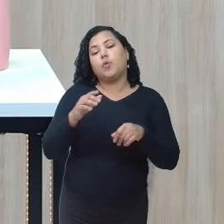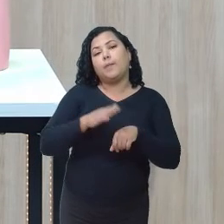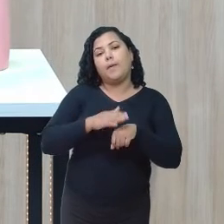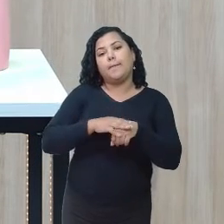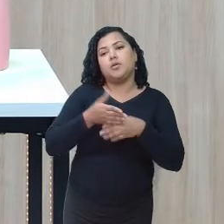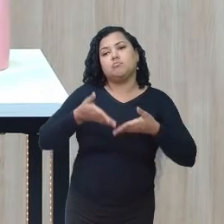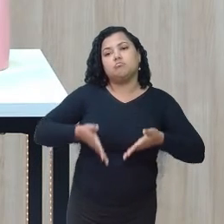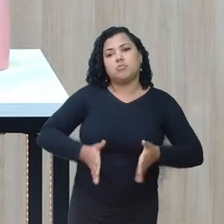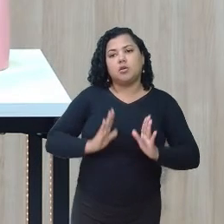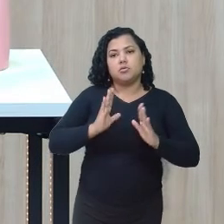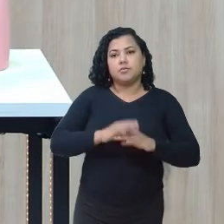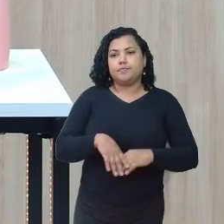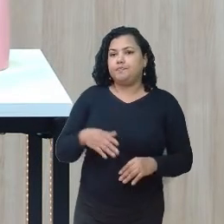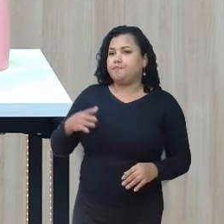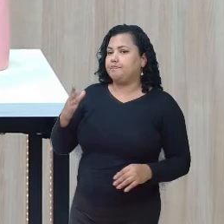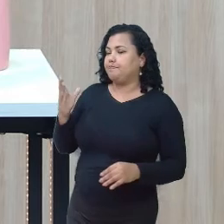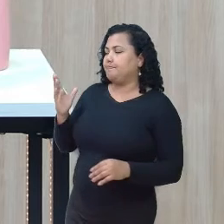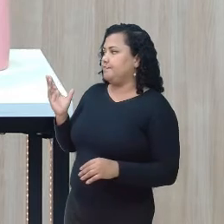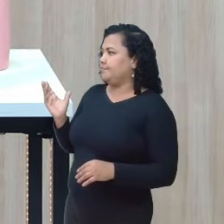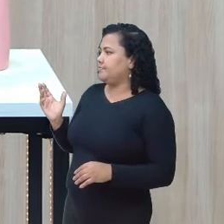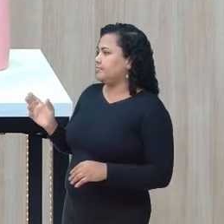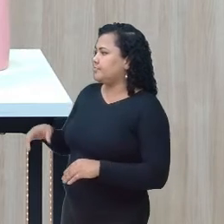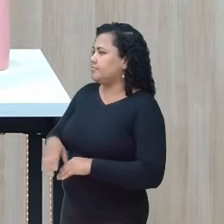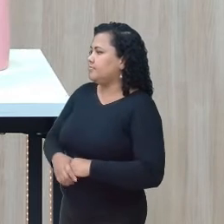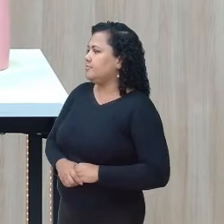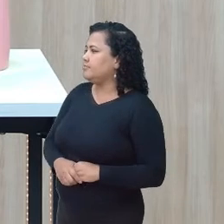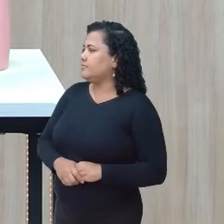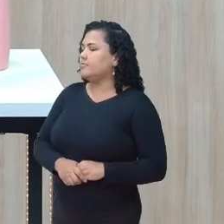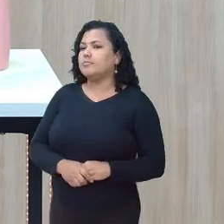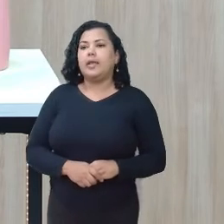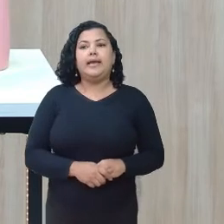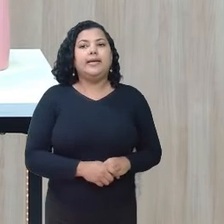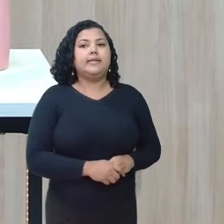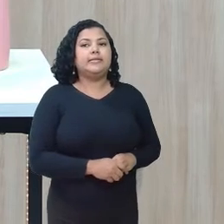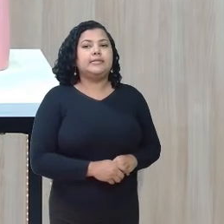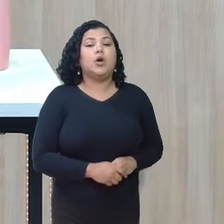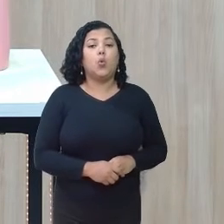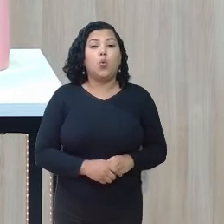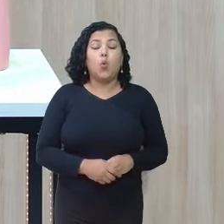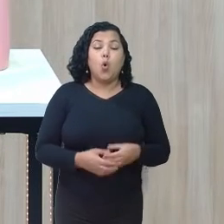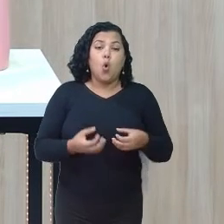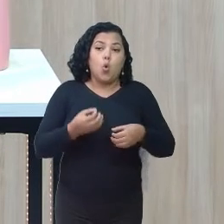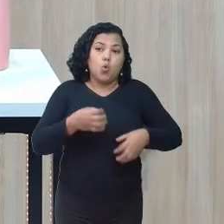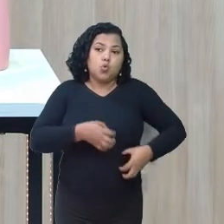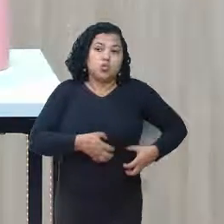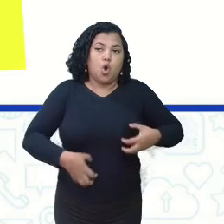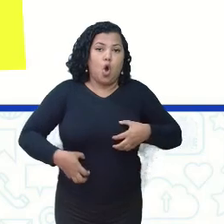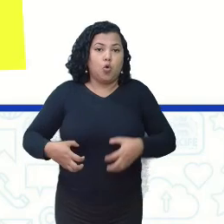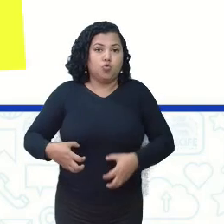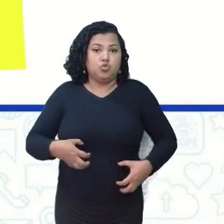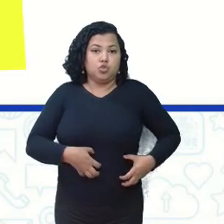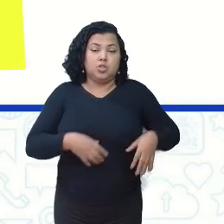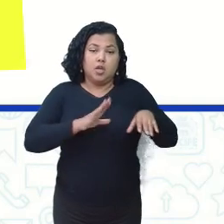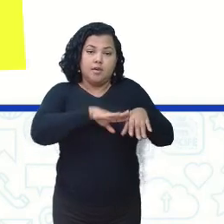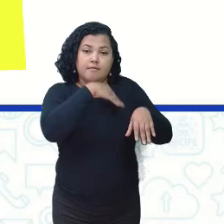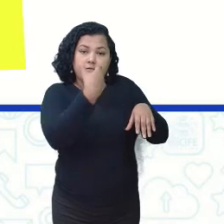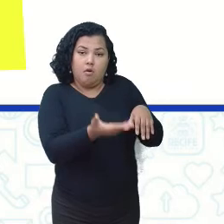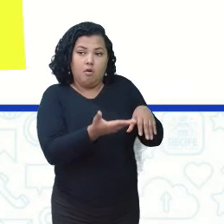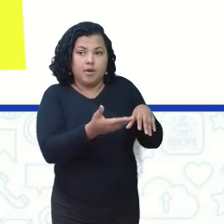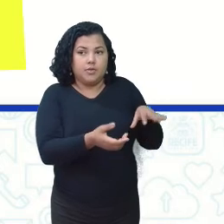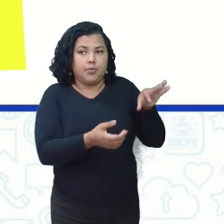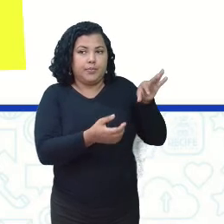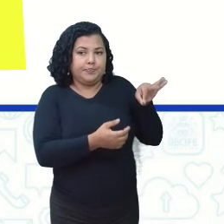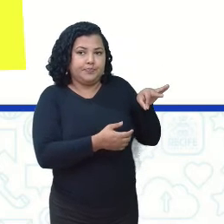normal. E aqui os órgãos externos do sistema genital feminino. Então, o conjunto dos órgãos